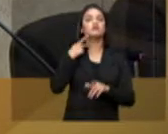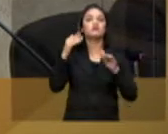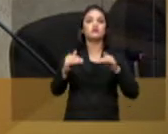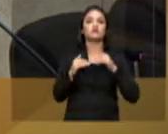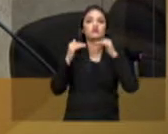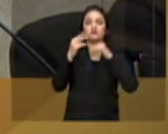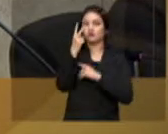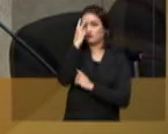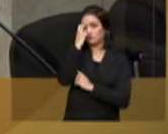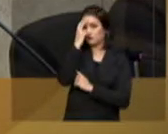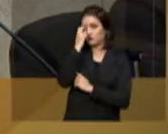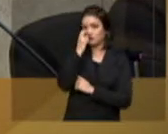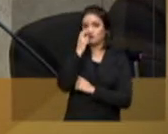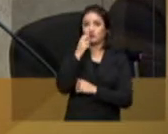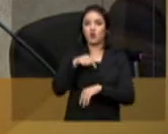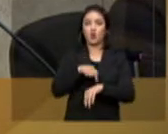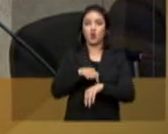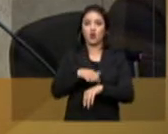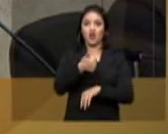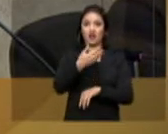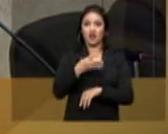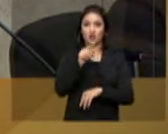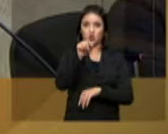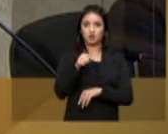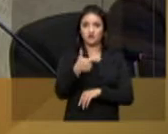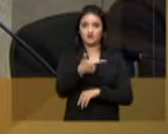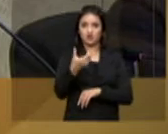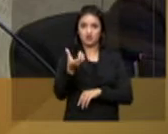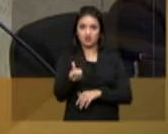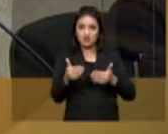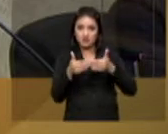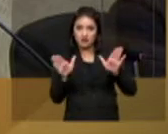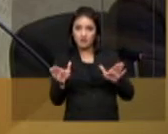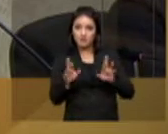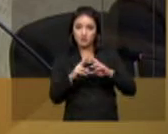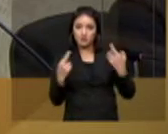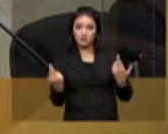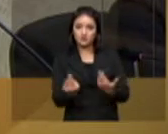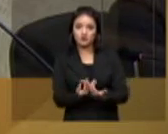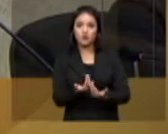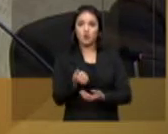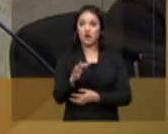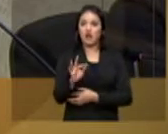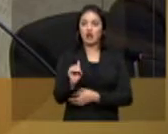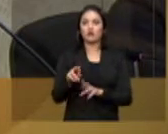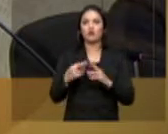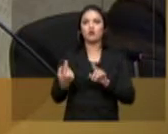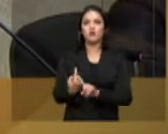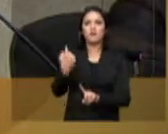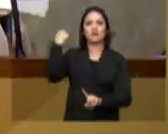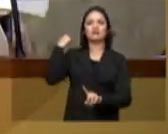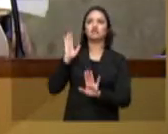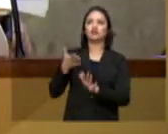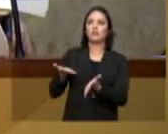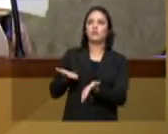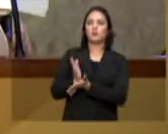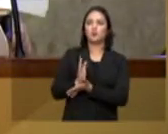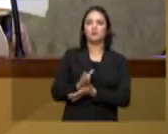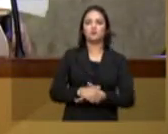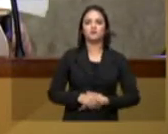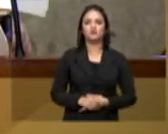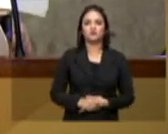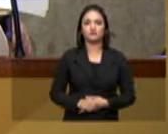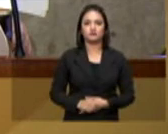de Aras. Abriu-se a sessão às 14 horas e 26 minutos, sendo lida e aprovada a ata da sessão anterior.